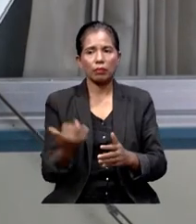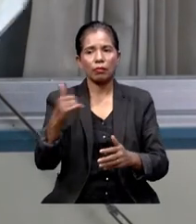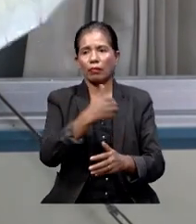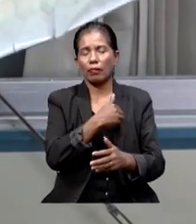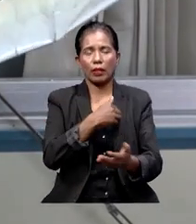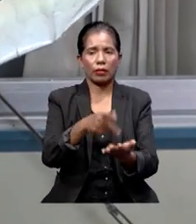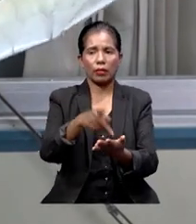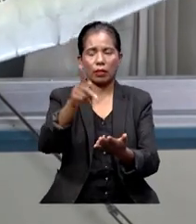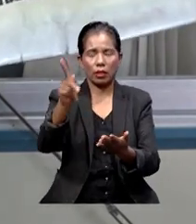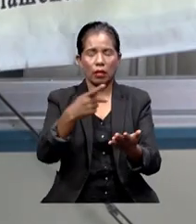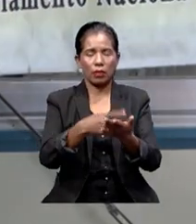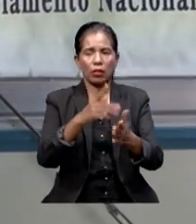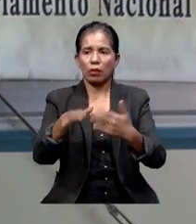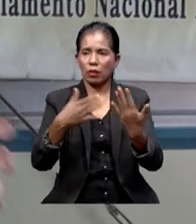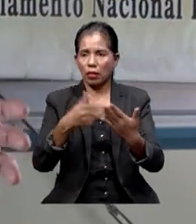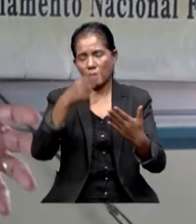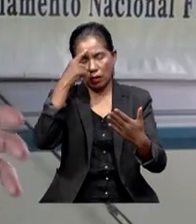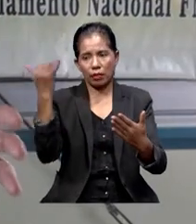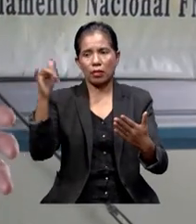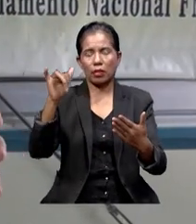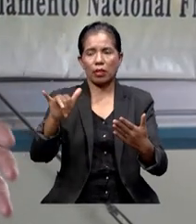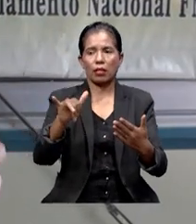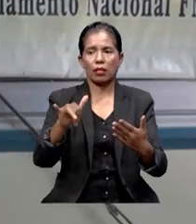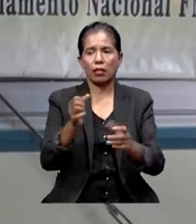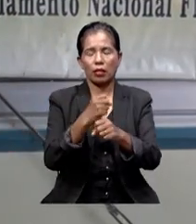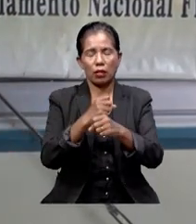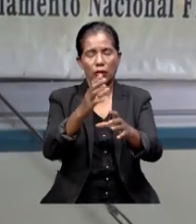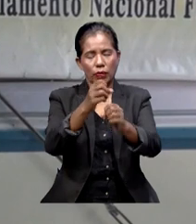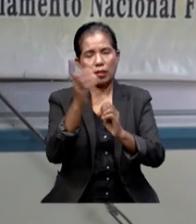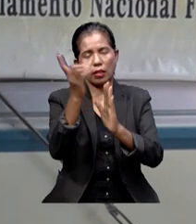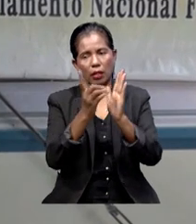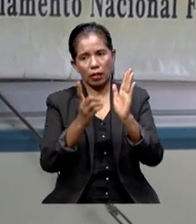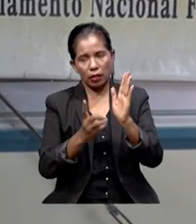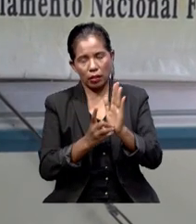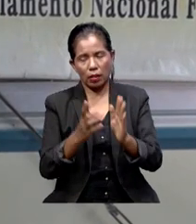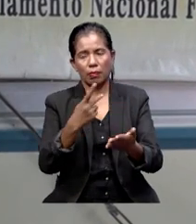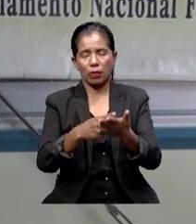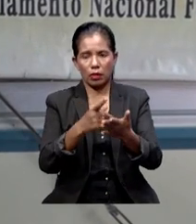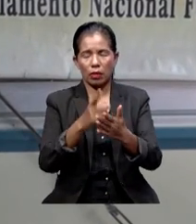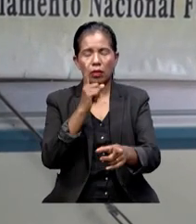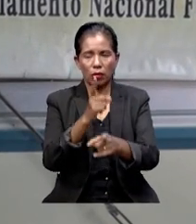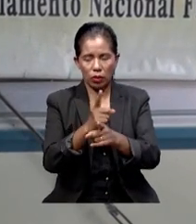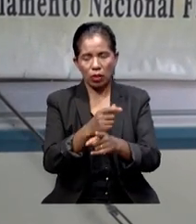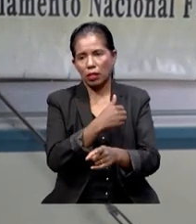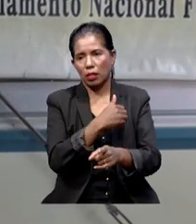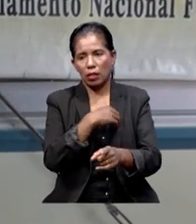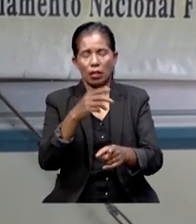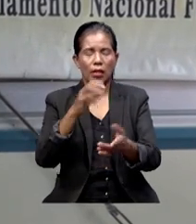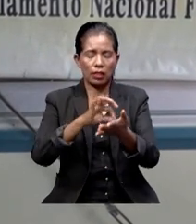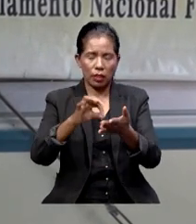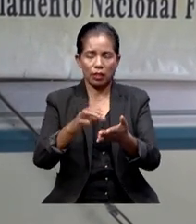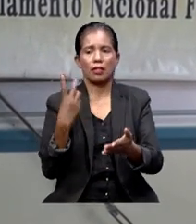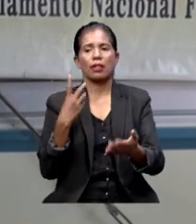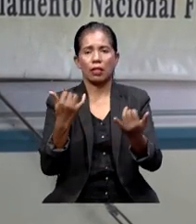halo pagamento para projetos né também se halo de verificação ela ba será que o projeto né loss ela galai né contrato loss ela cara que